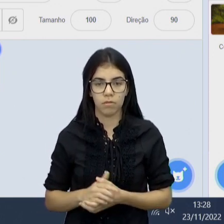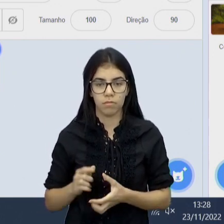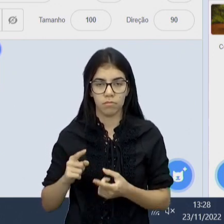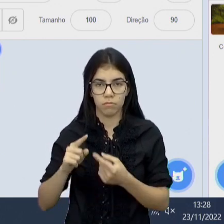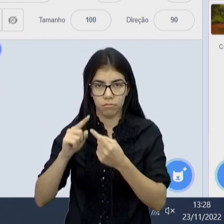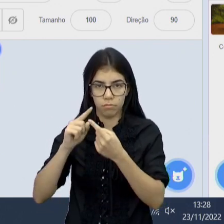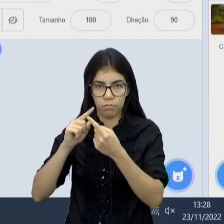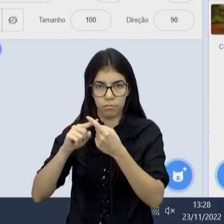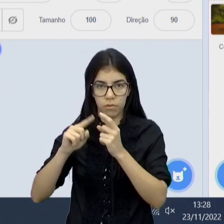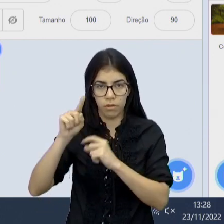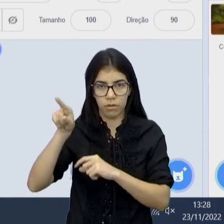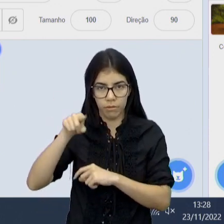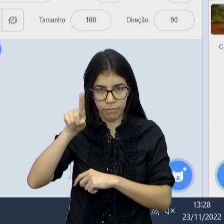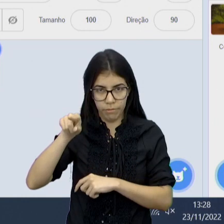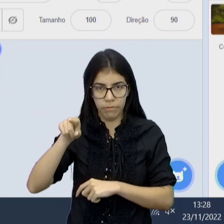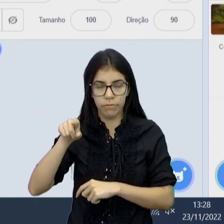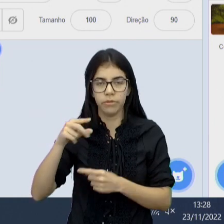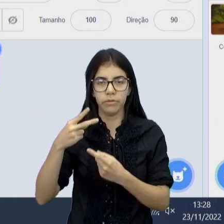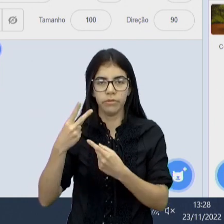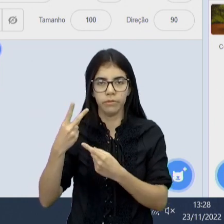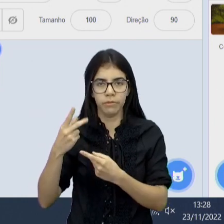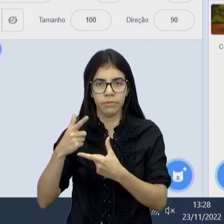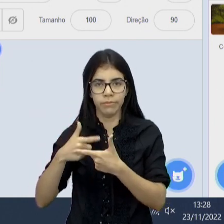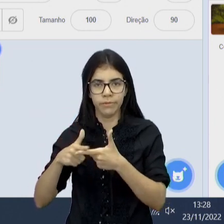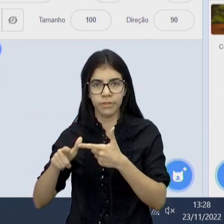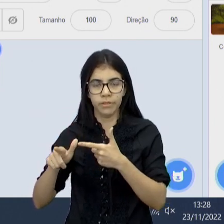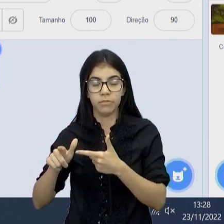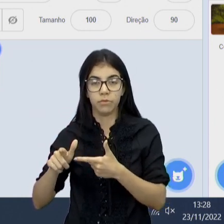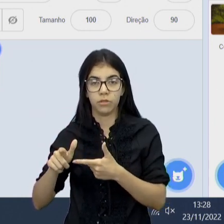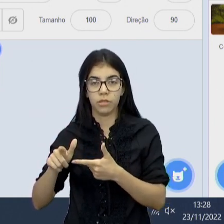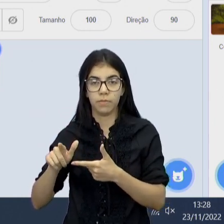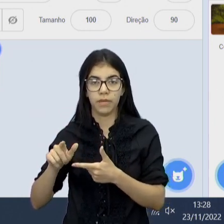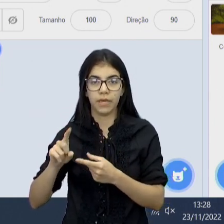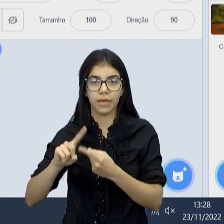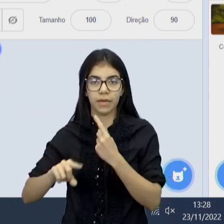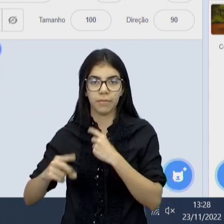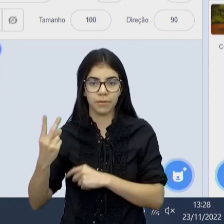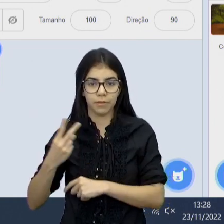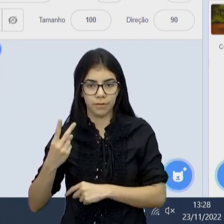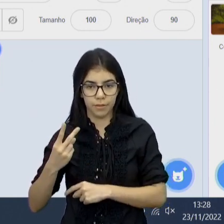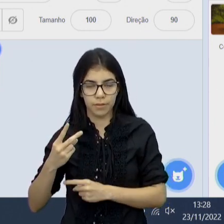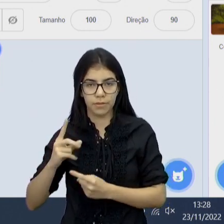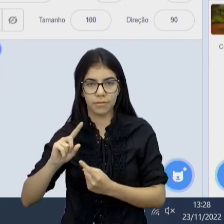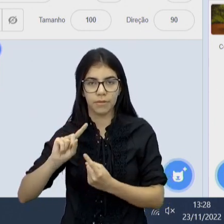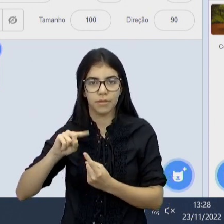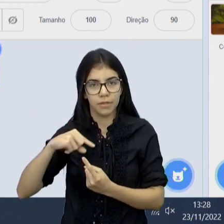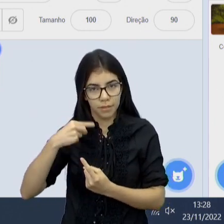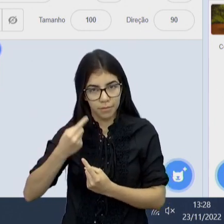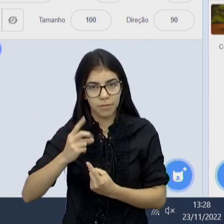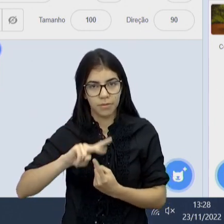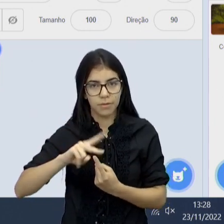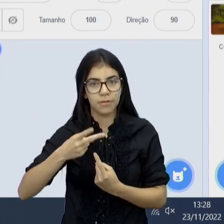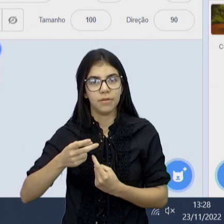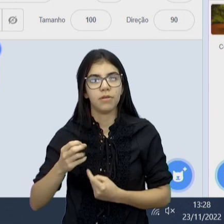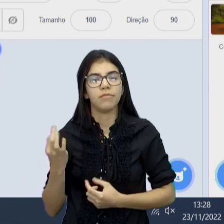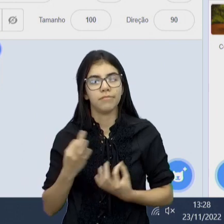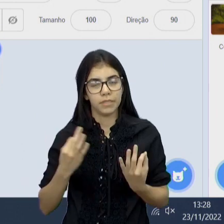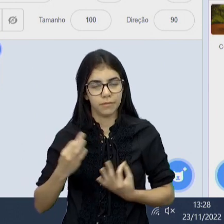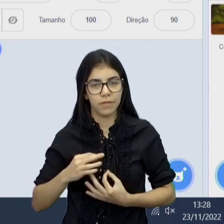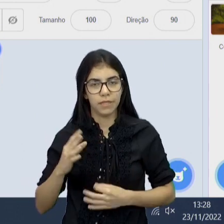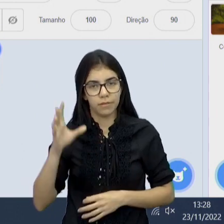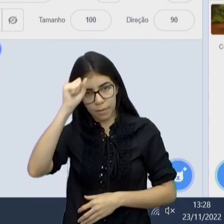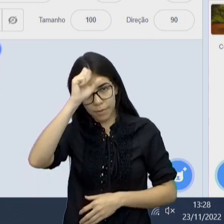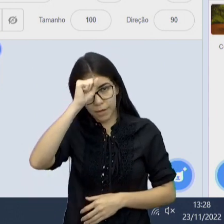Dois. Porque é pegar a resposta e multiplicar por 2. Resposta e vezes no dois, tempo, 3 você segundos. muda para 3. Ok. É isso aí, tá arrasando, Osmar. Ó. Tá